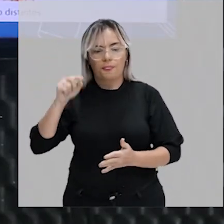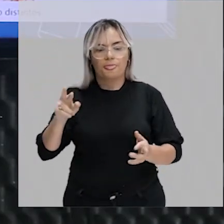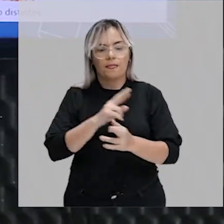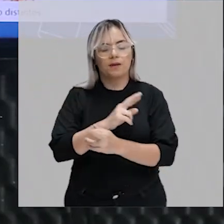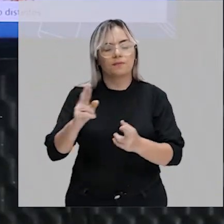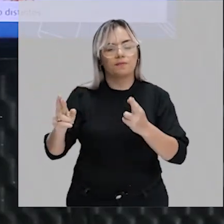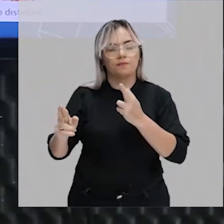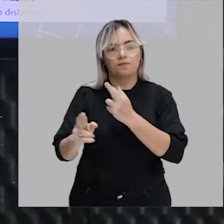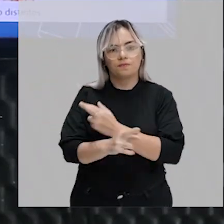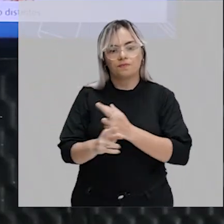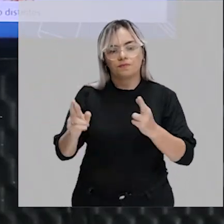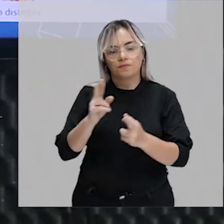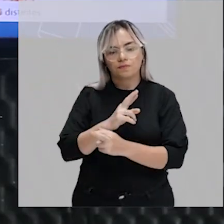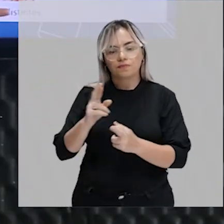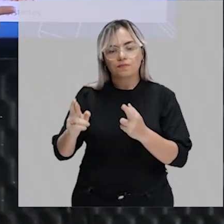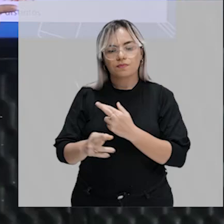respeito